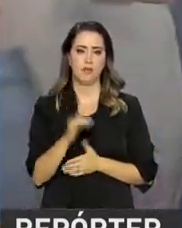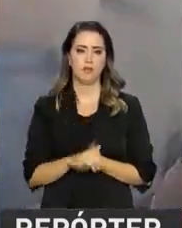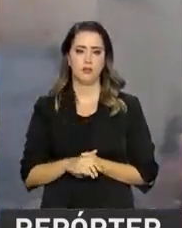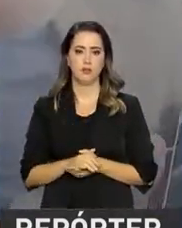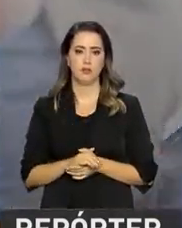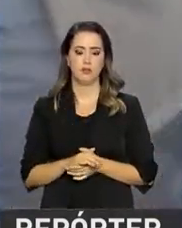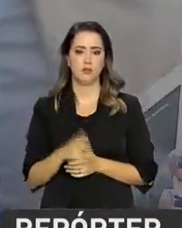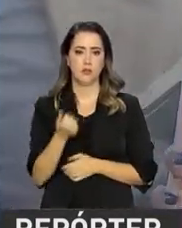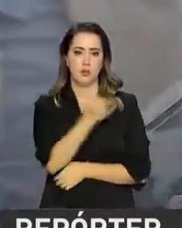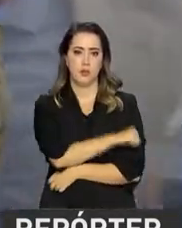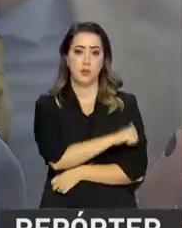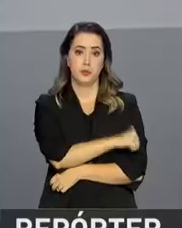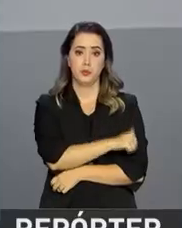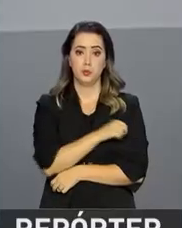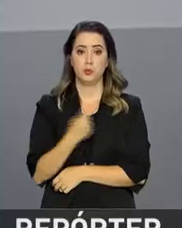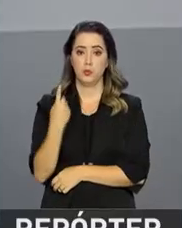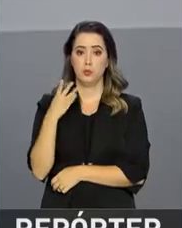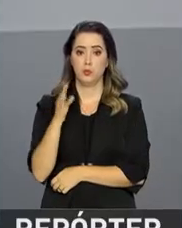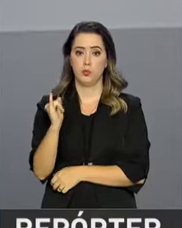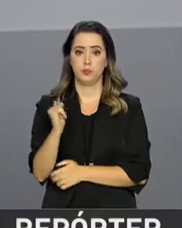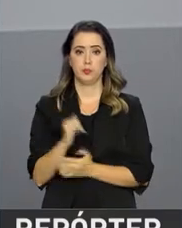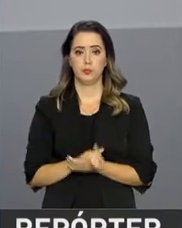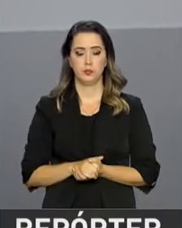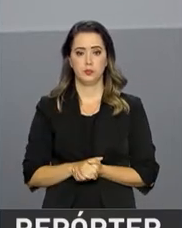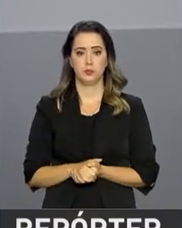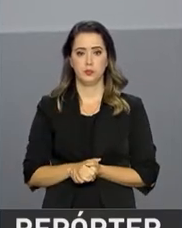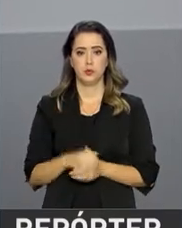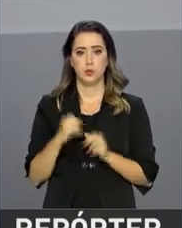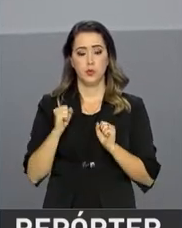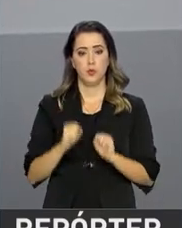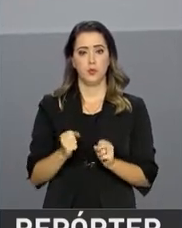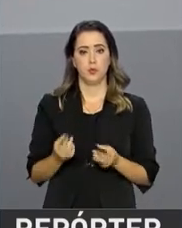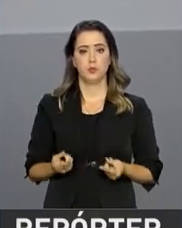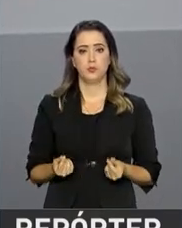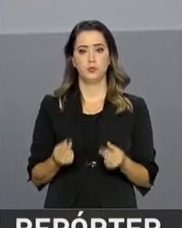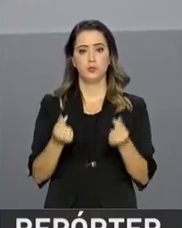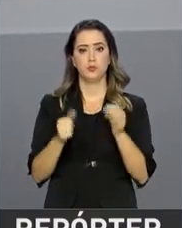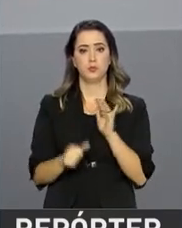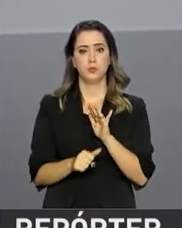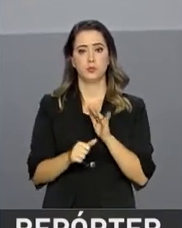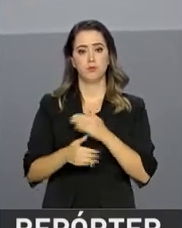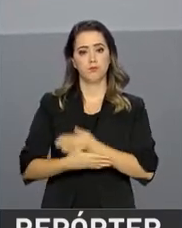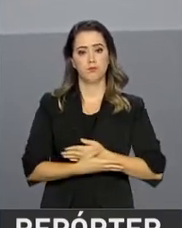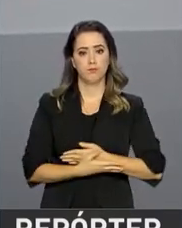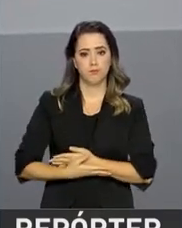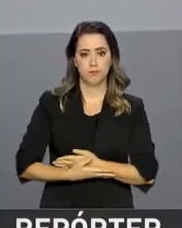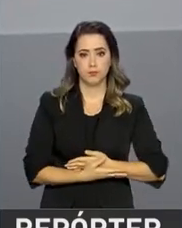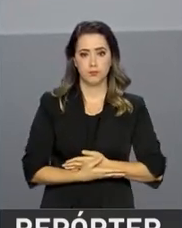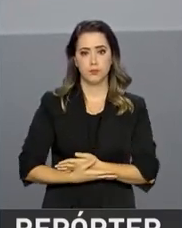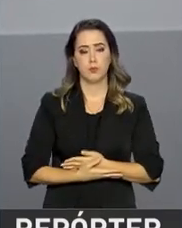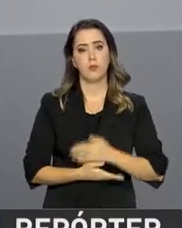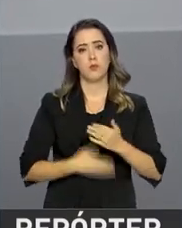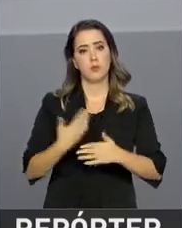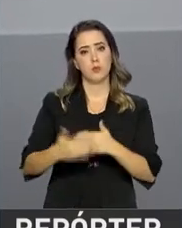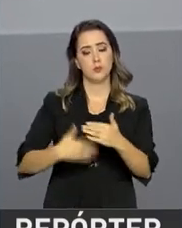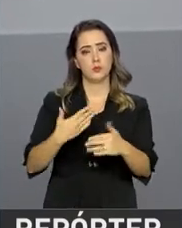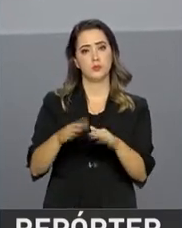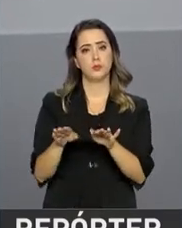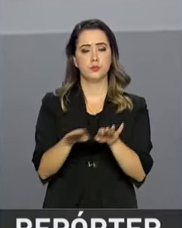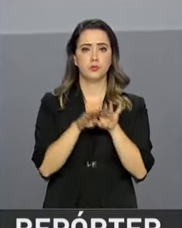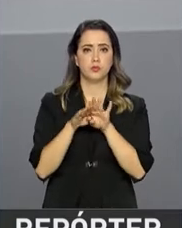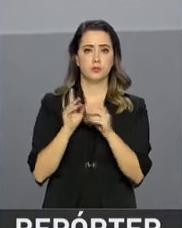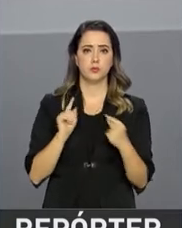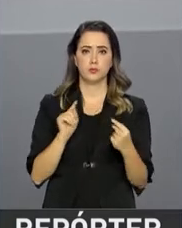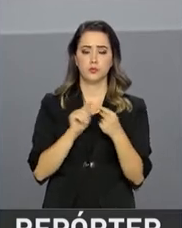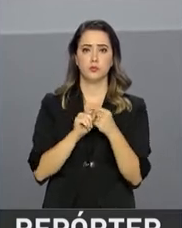Acho que um bi. Para o Rio de Janeiro, um bi. O poder do investimento na primeira infância para o desenvolvimento com equidade é o